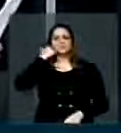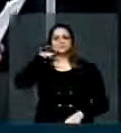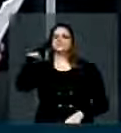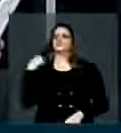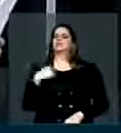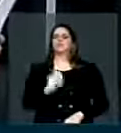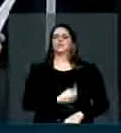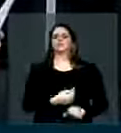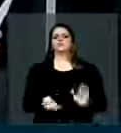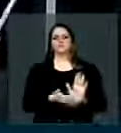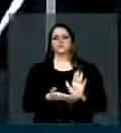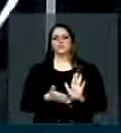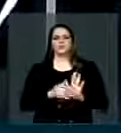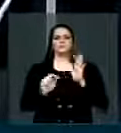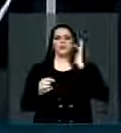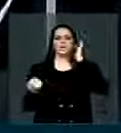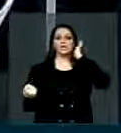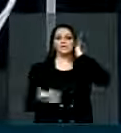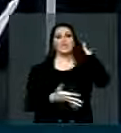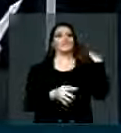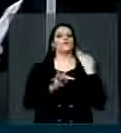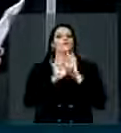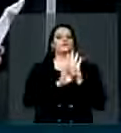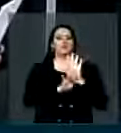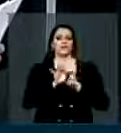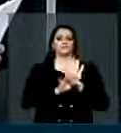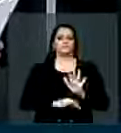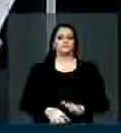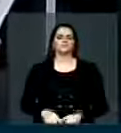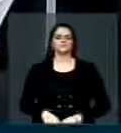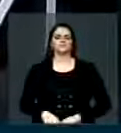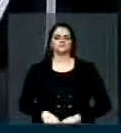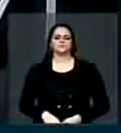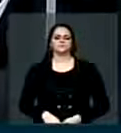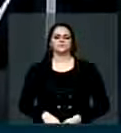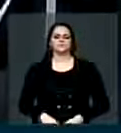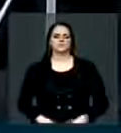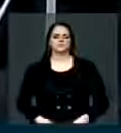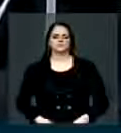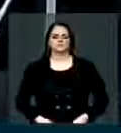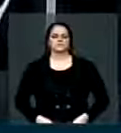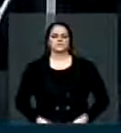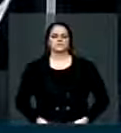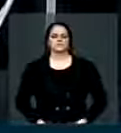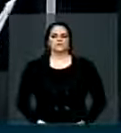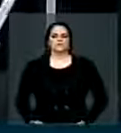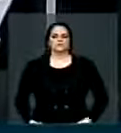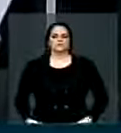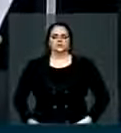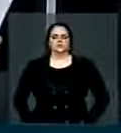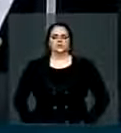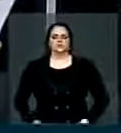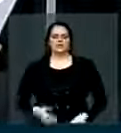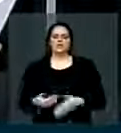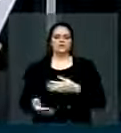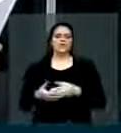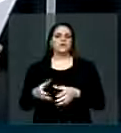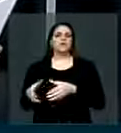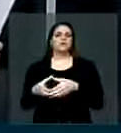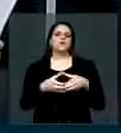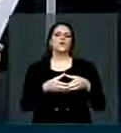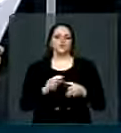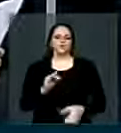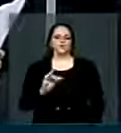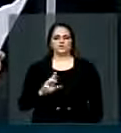proposta é que passe a ter a seguinte redação: que são aplicáveis também para condutas de torcidas organizadas ocorridas